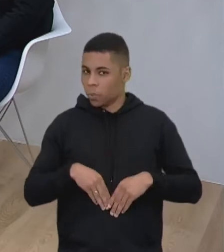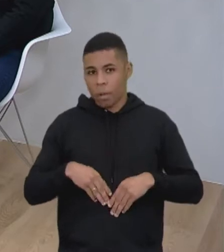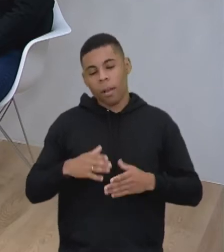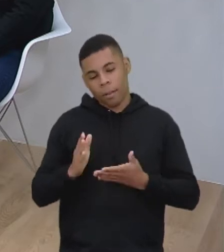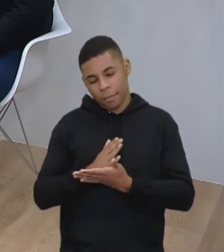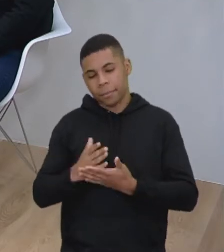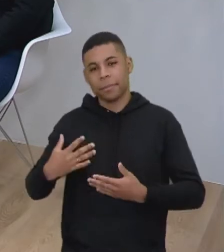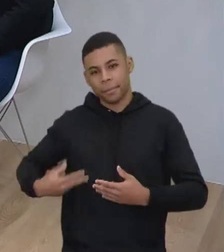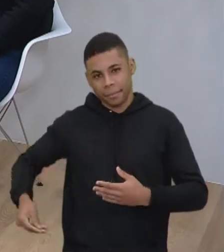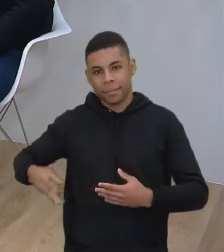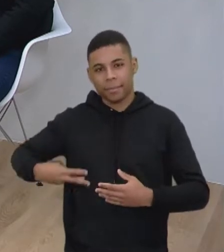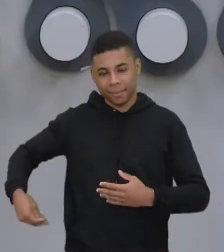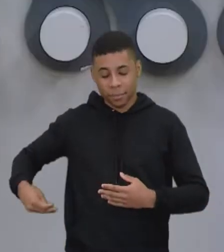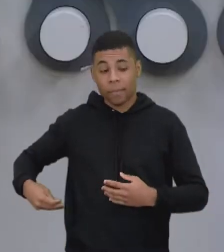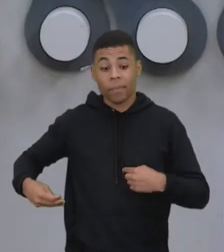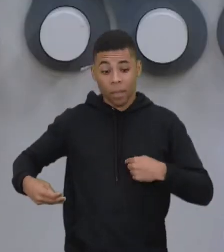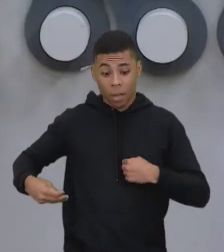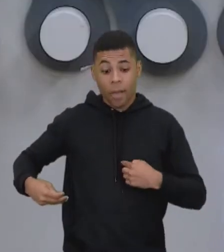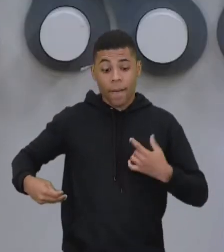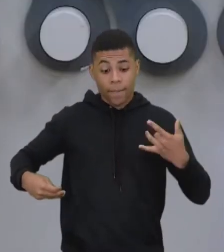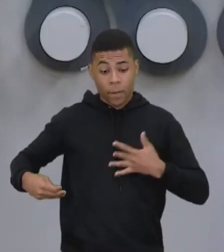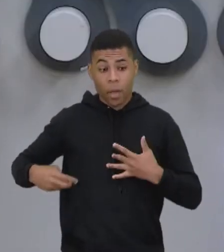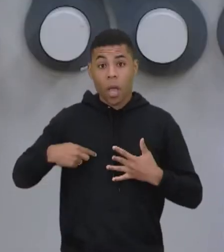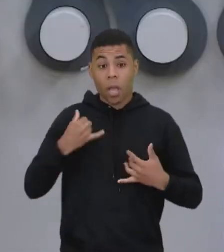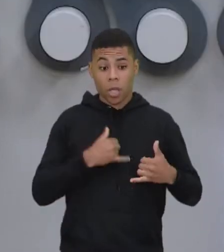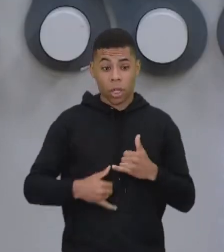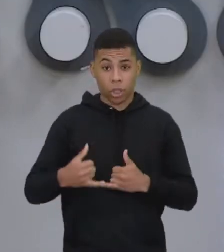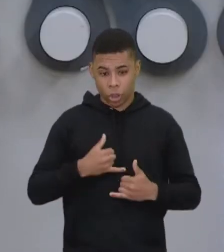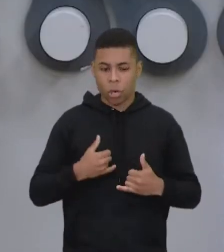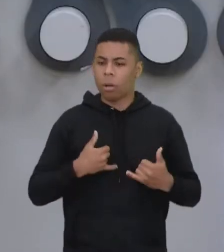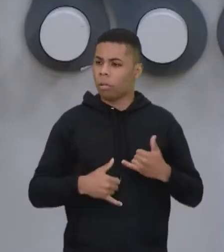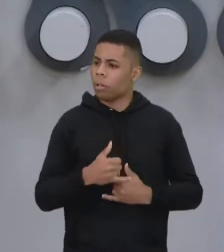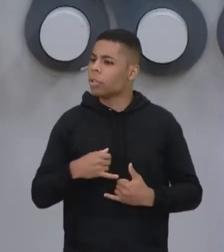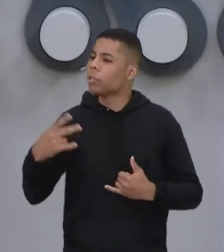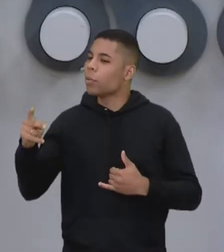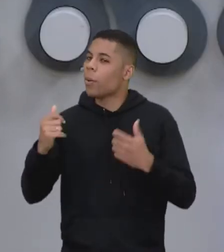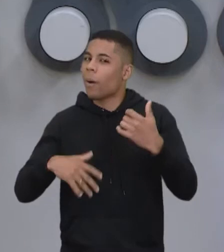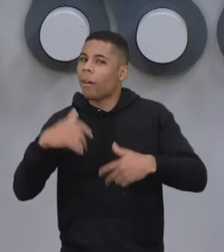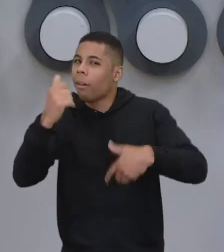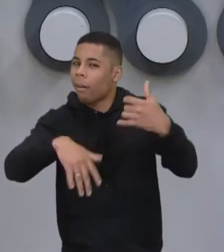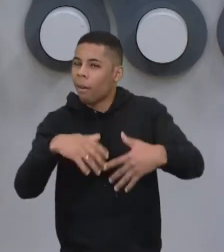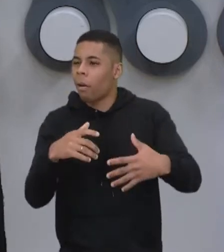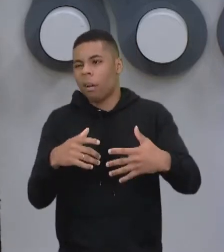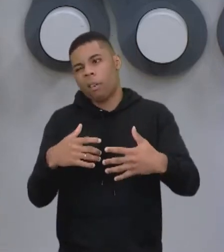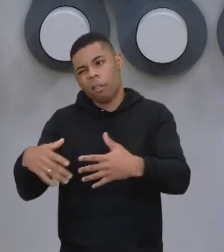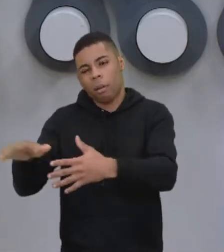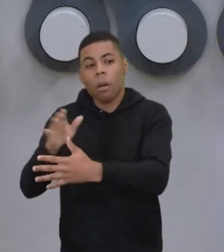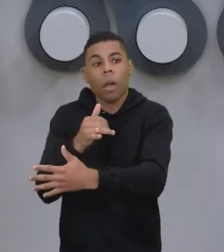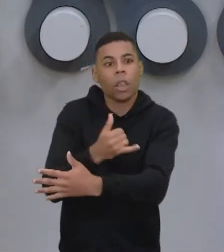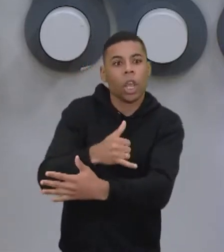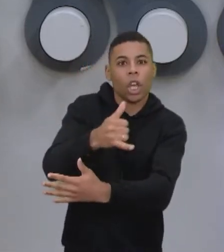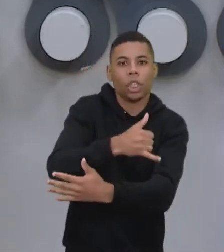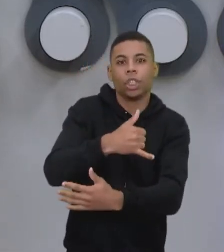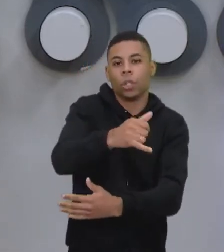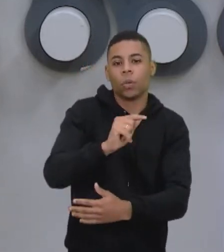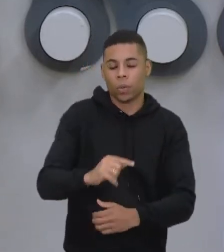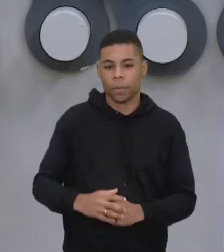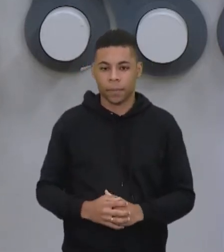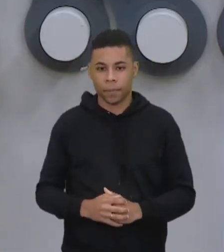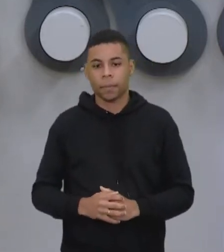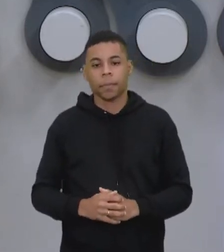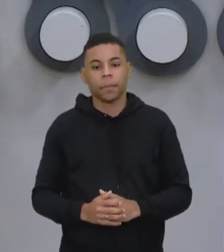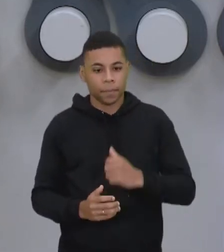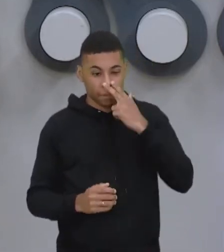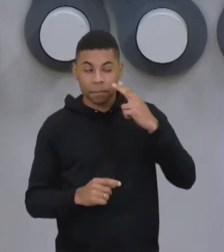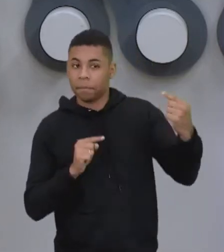fica, a energia alguma coisa fica marcada, né? Tem que ficar. Eu acho que assim, o Laboratório de Produção Jornalística, ele foi interessante inclusive para mim,